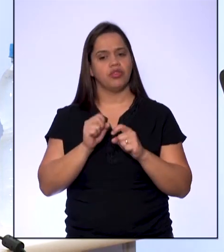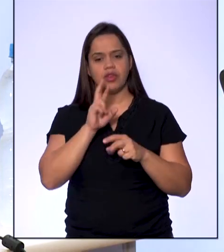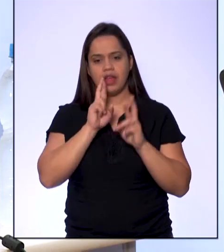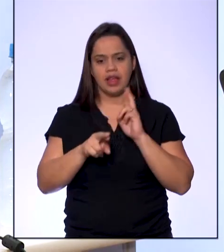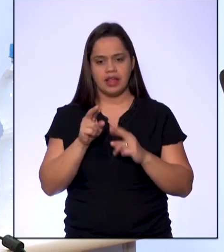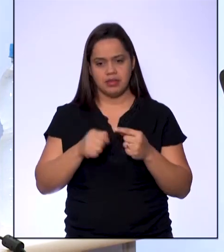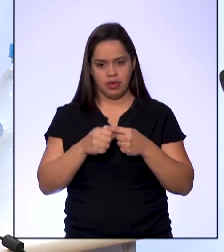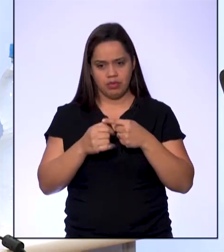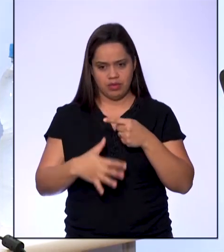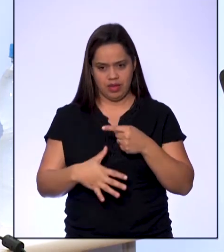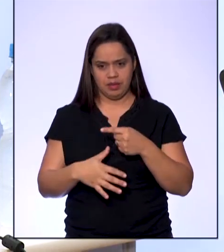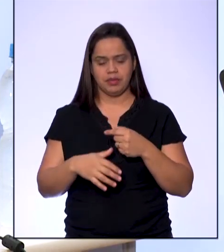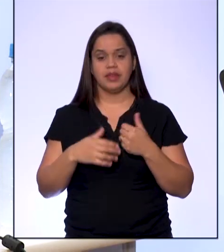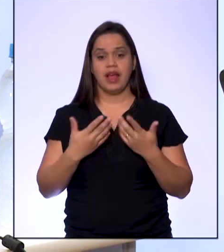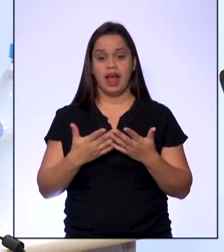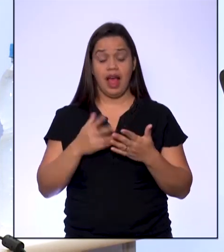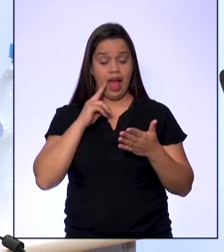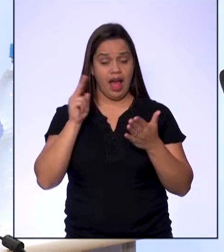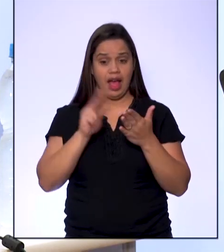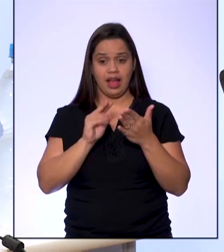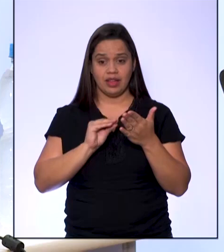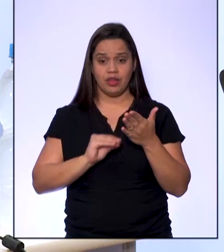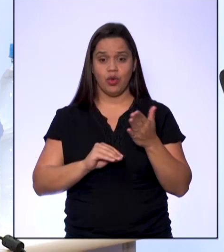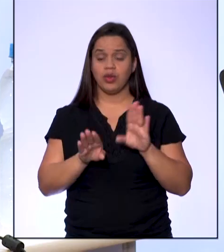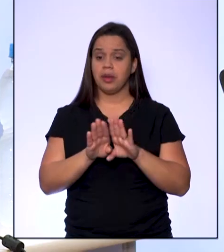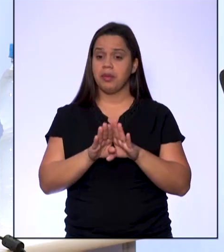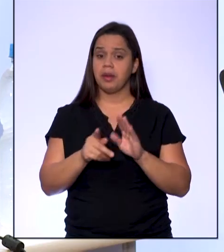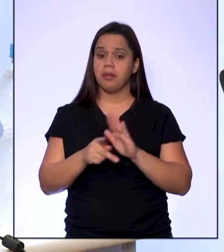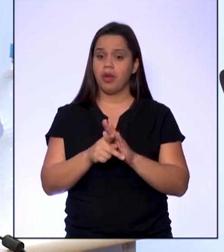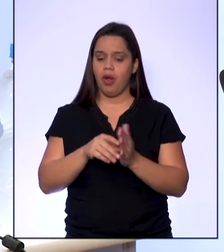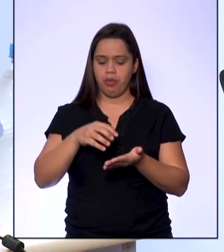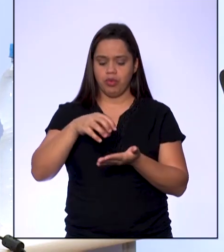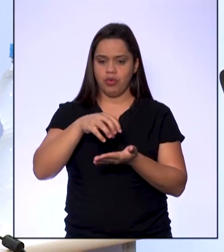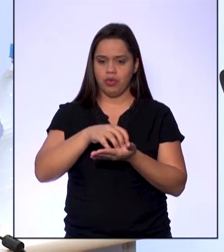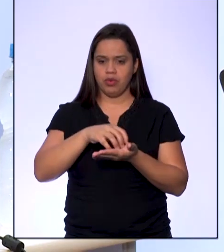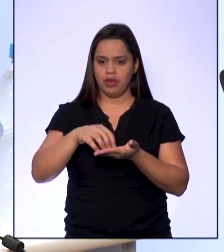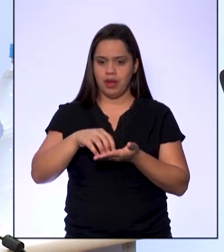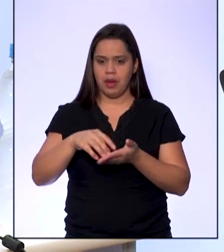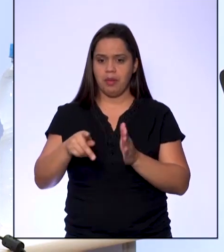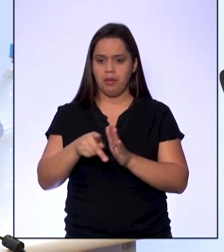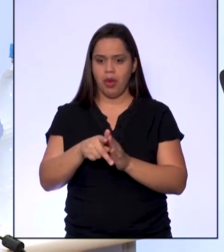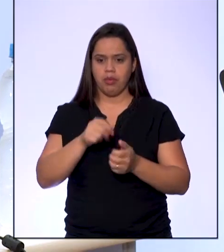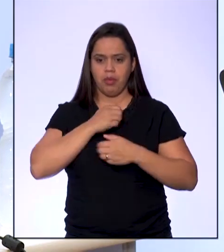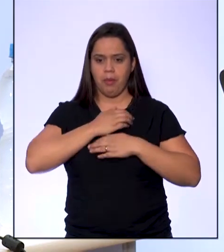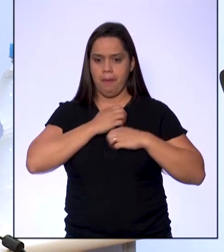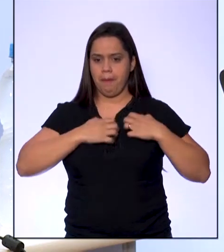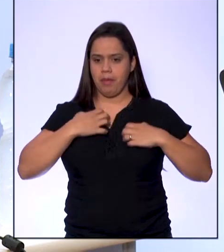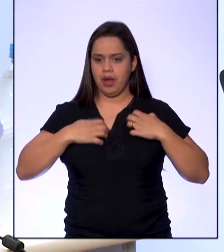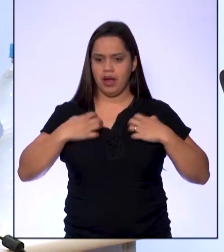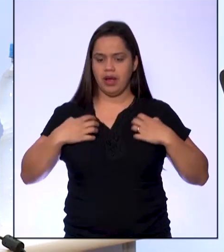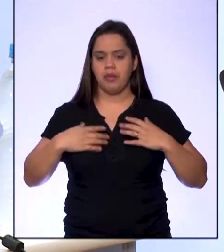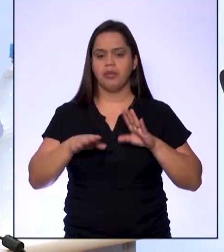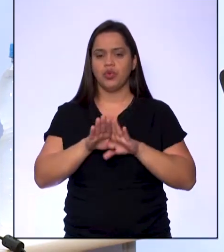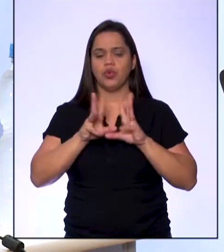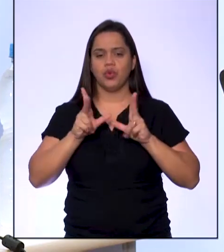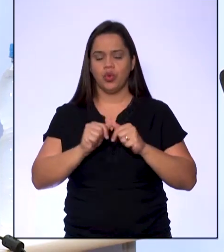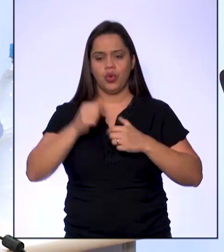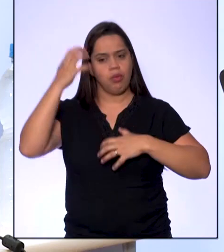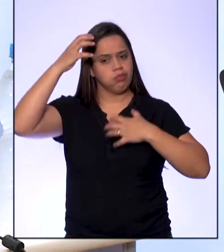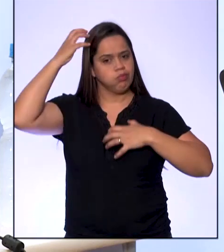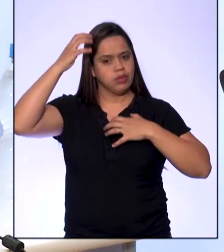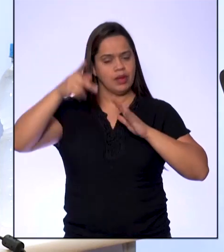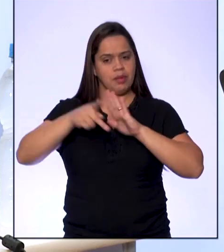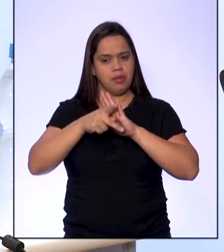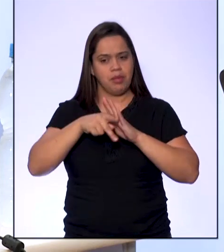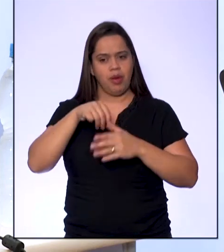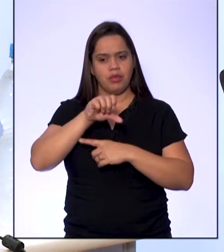chat enquanto a gente vai conversando. Ah, ele colocou sabonete de mel. Realmente, eu já comprei Verdade. sabonete de De mel. mel? Nossa. Aquele sabonete